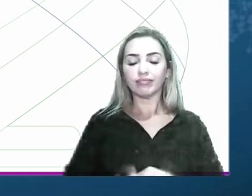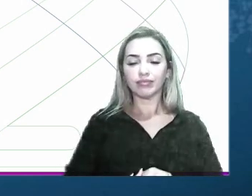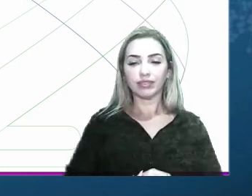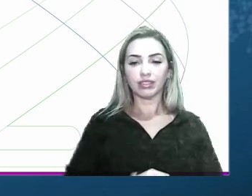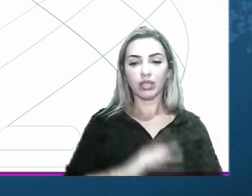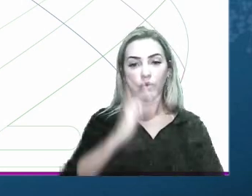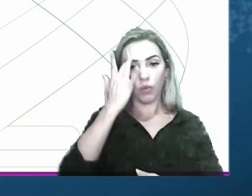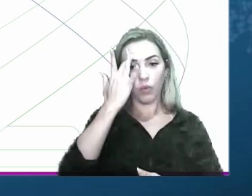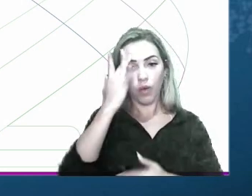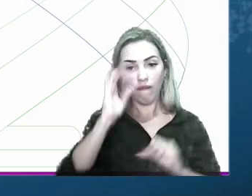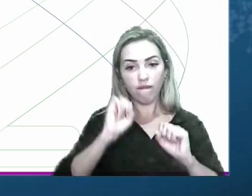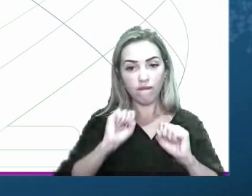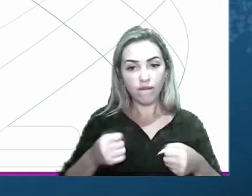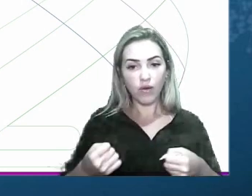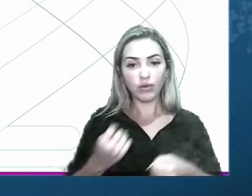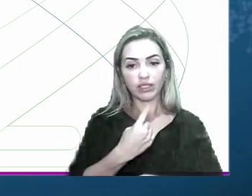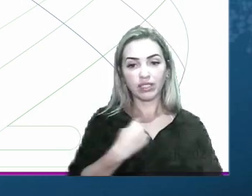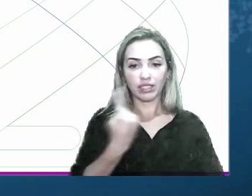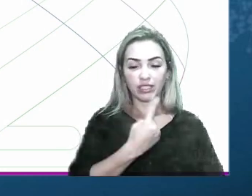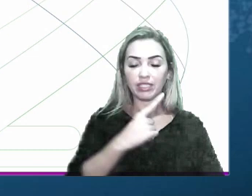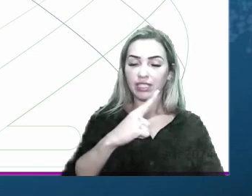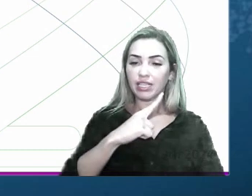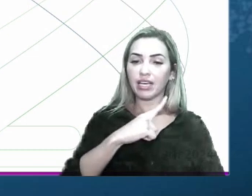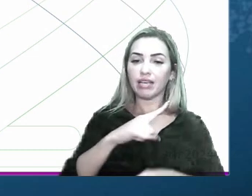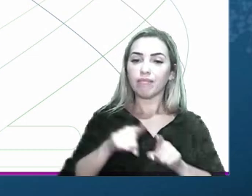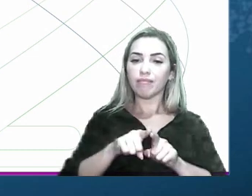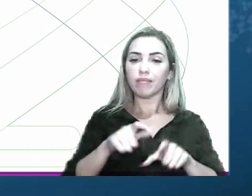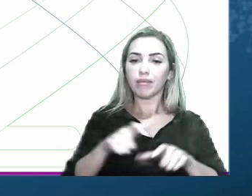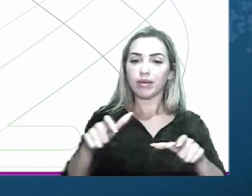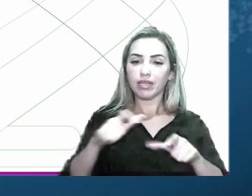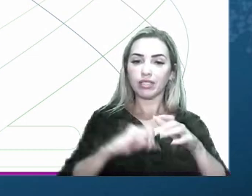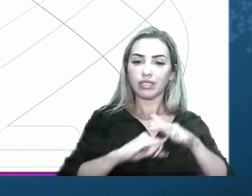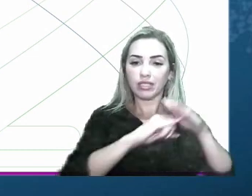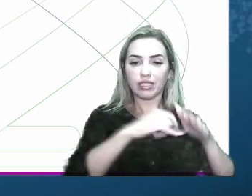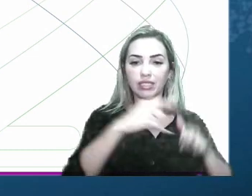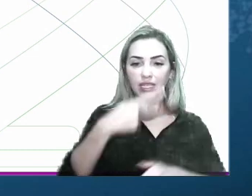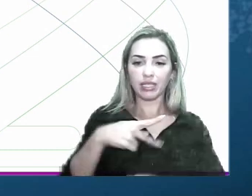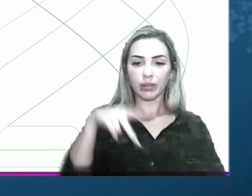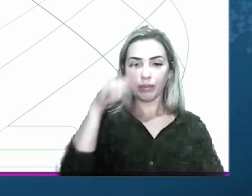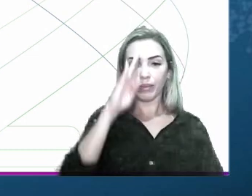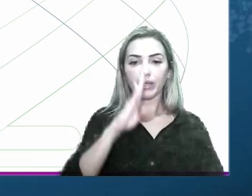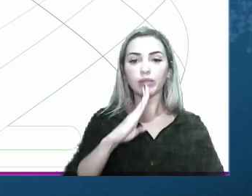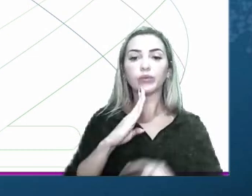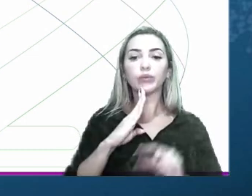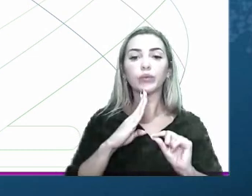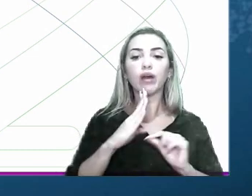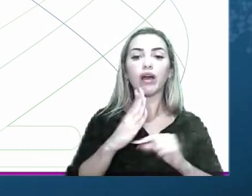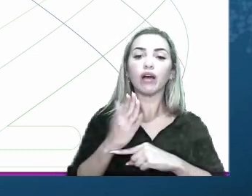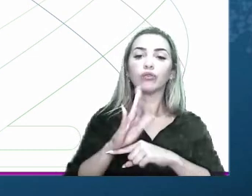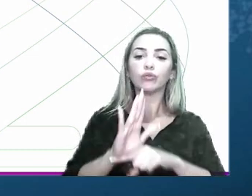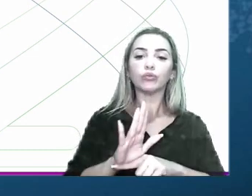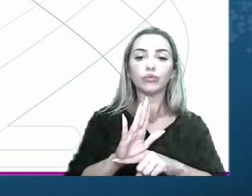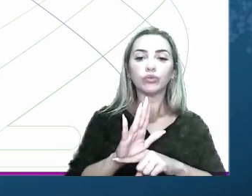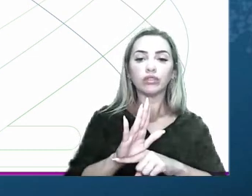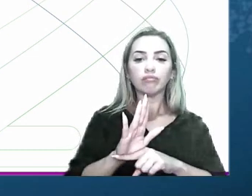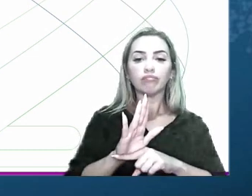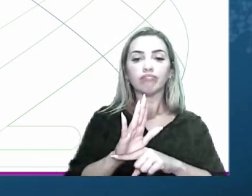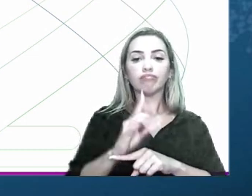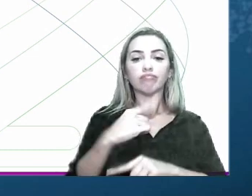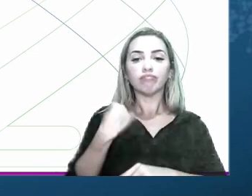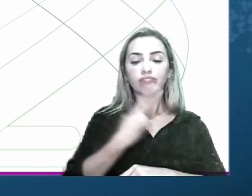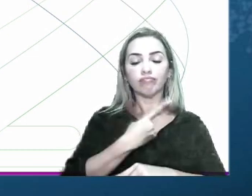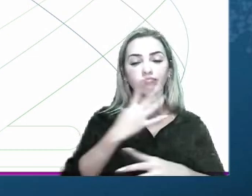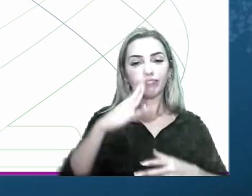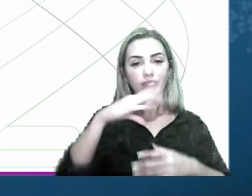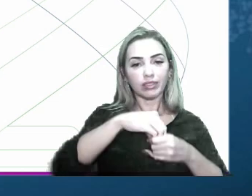acho que o esforço que estamos fazendo em muitas instituições aqui no Brasil, ele ajuda a preencher